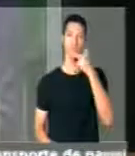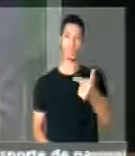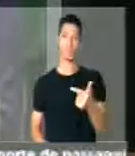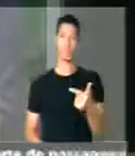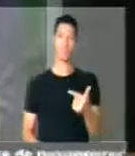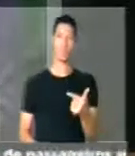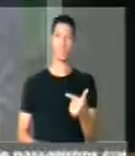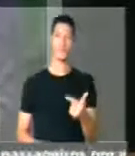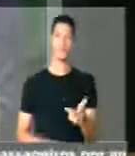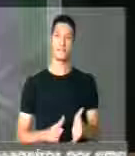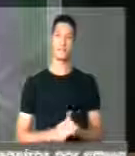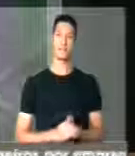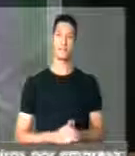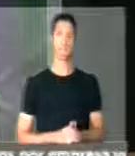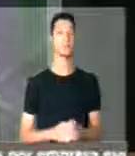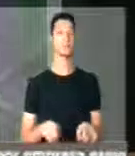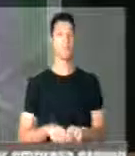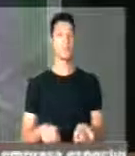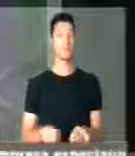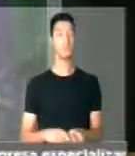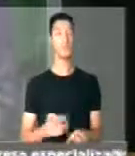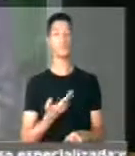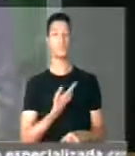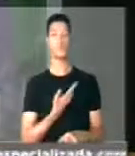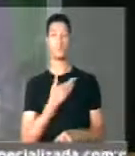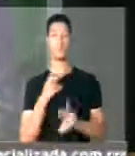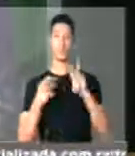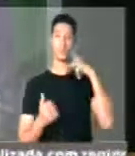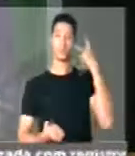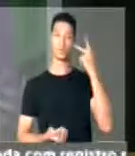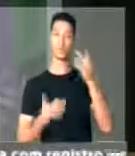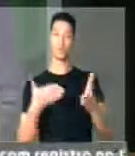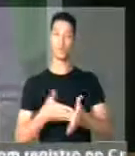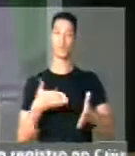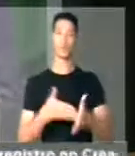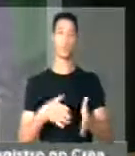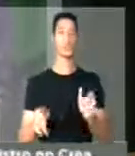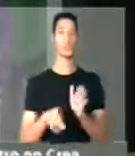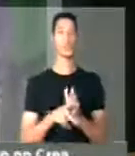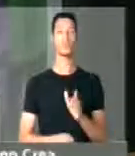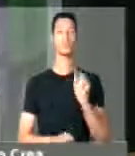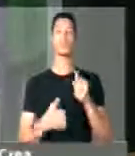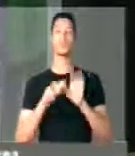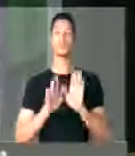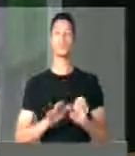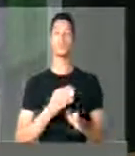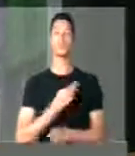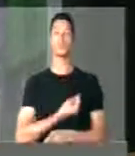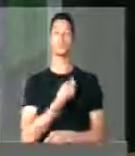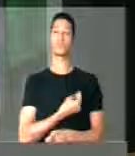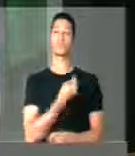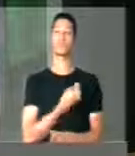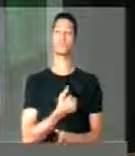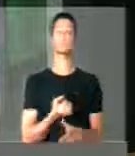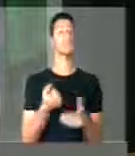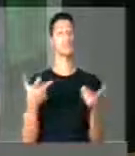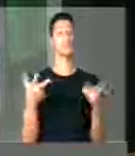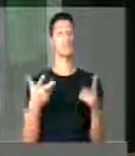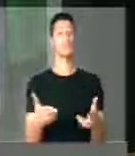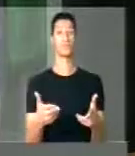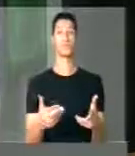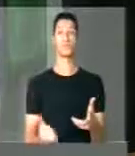Arraes, queridos companheiros do partido, militantes do partido, que estão aqui presentes.